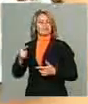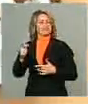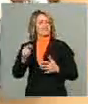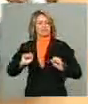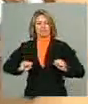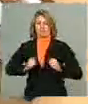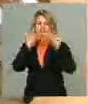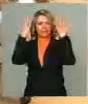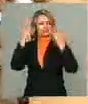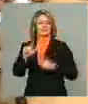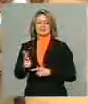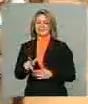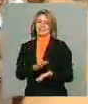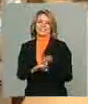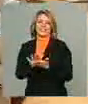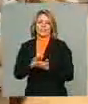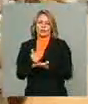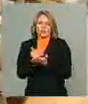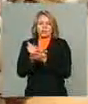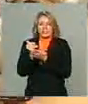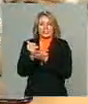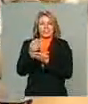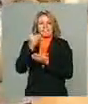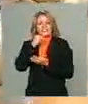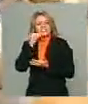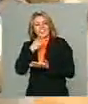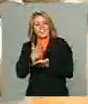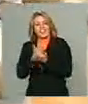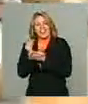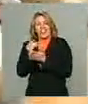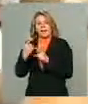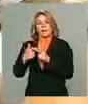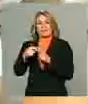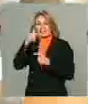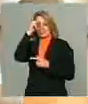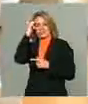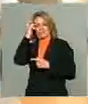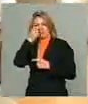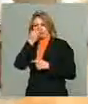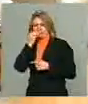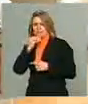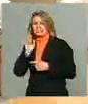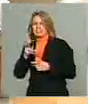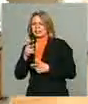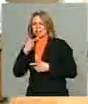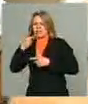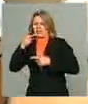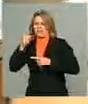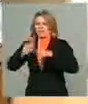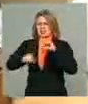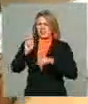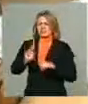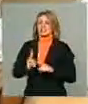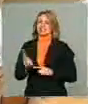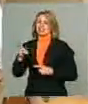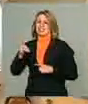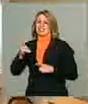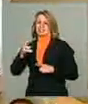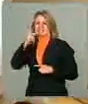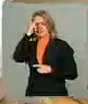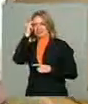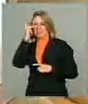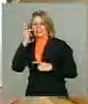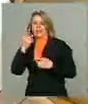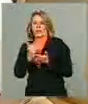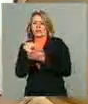eu fui indo eu fui primeiro desmoralizada desbocada chanchada era o